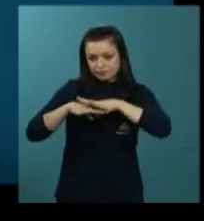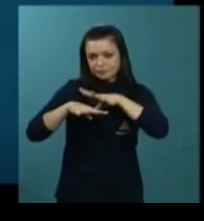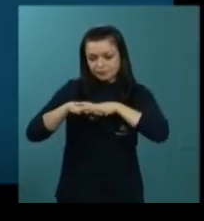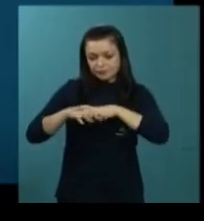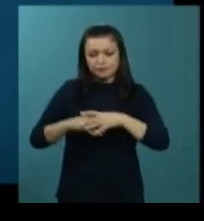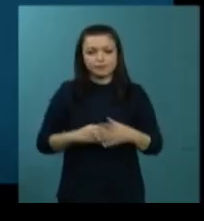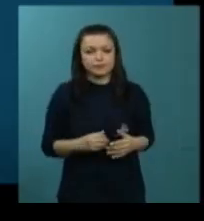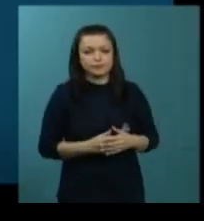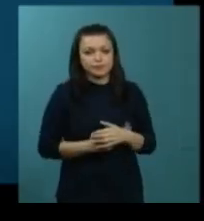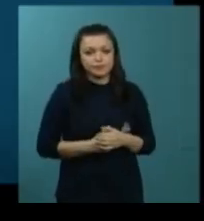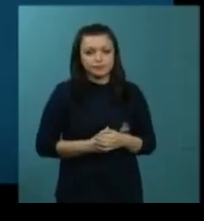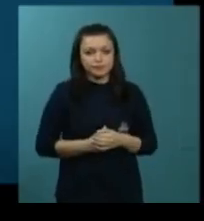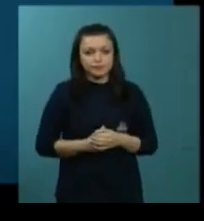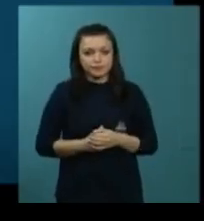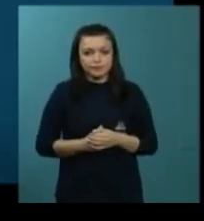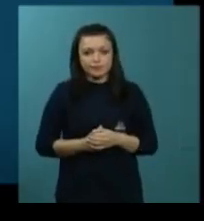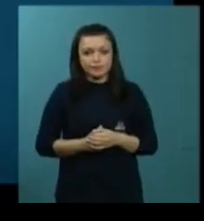propriedade.